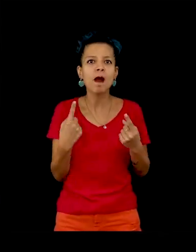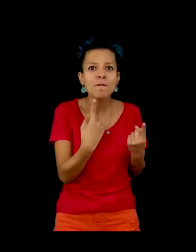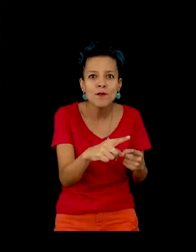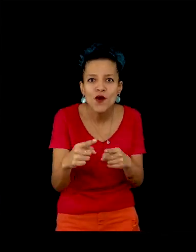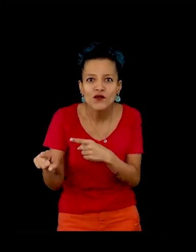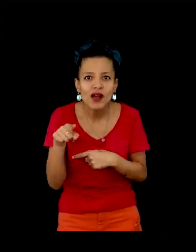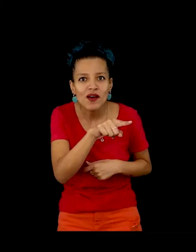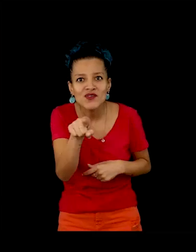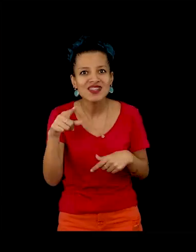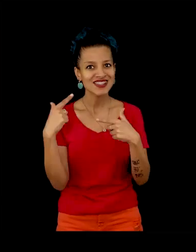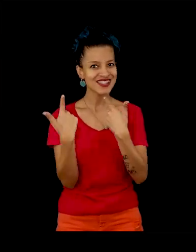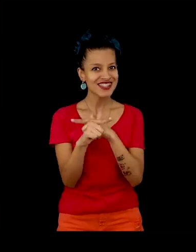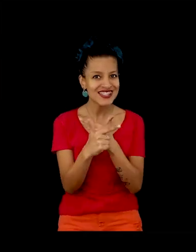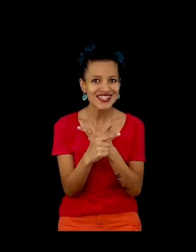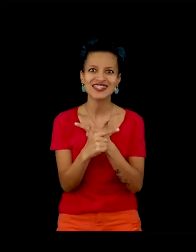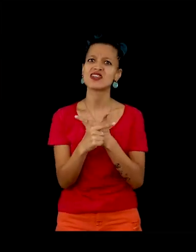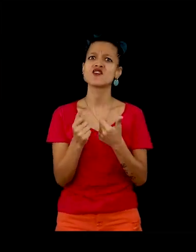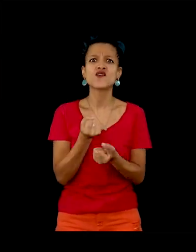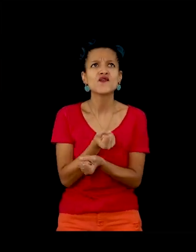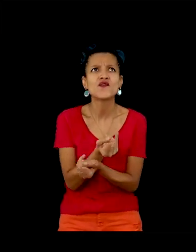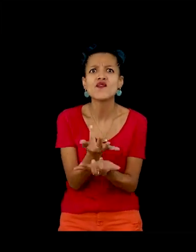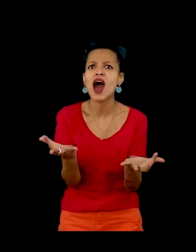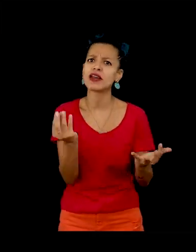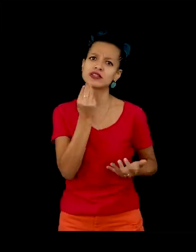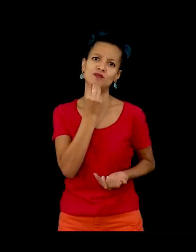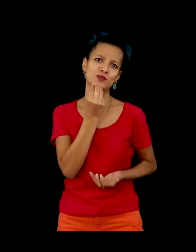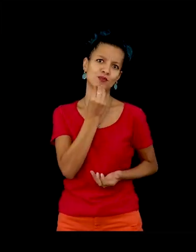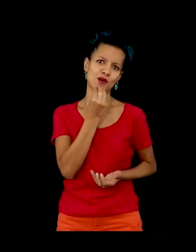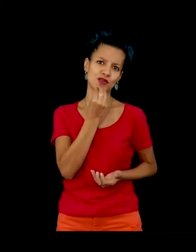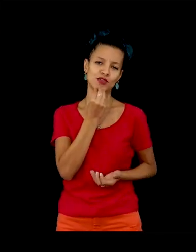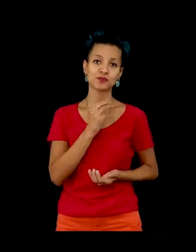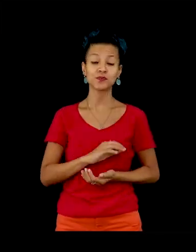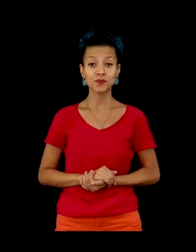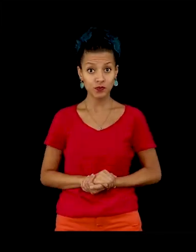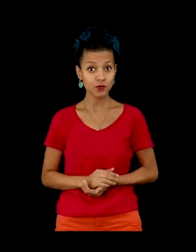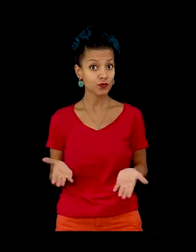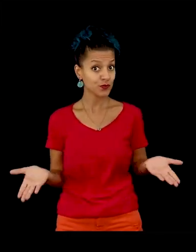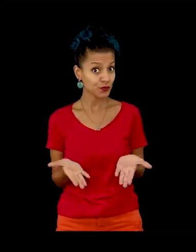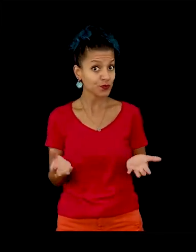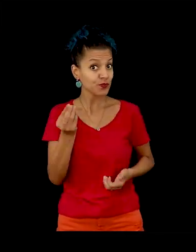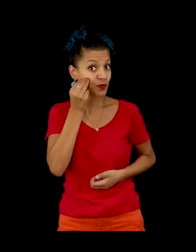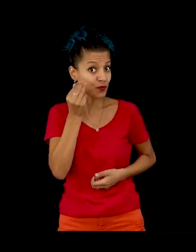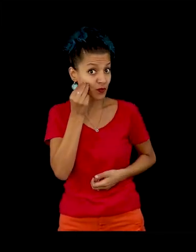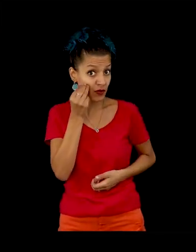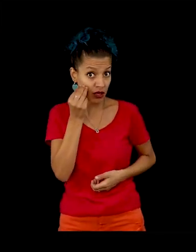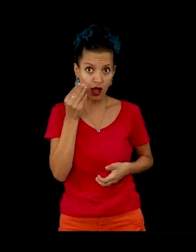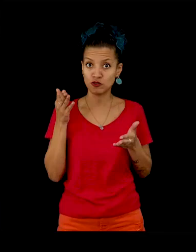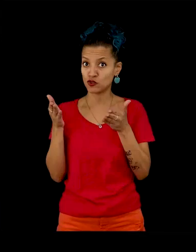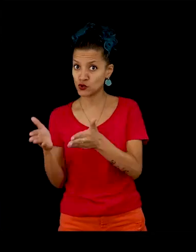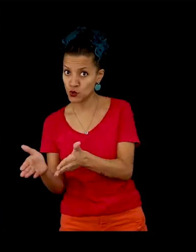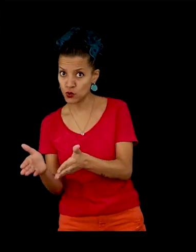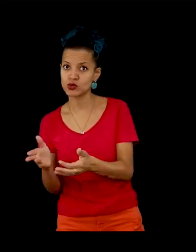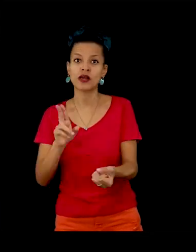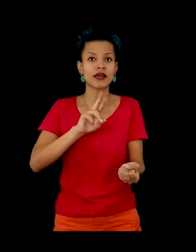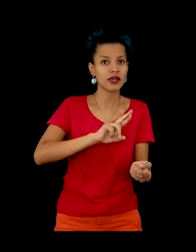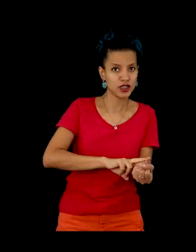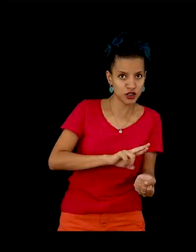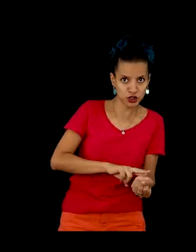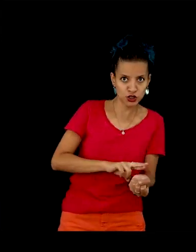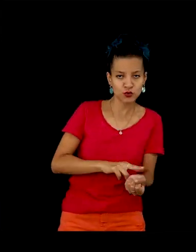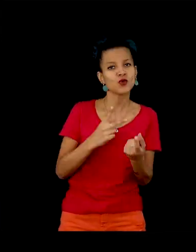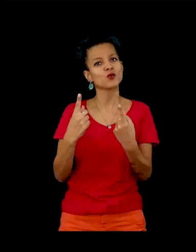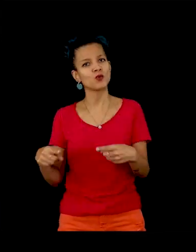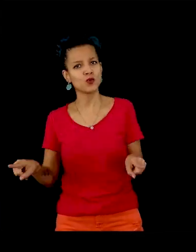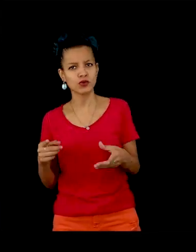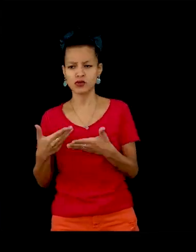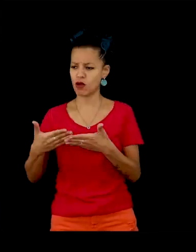infinitas possibilidades. Aqui hoje vamos experimentar jogos com ritmos e música que não vimos nos